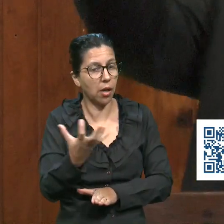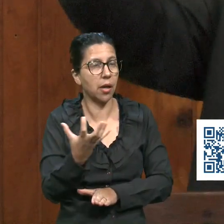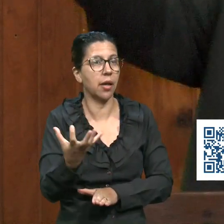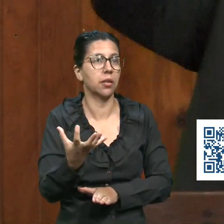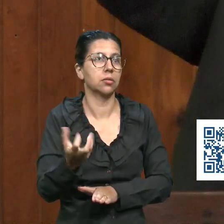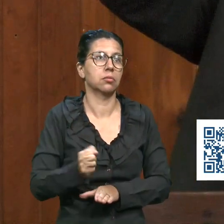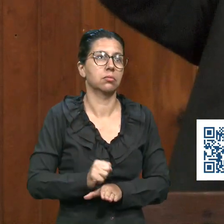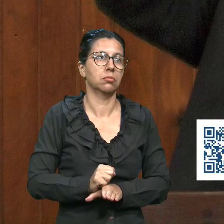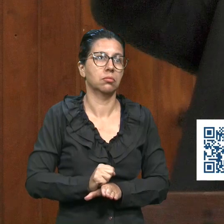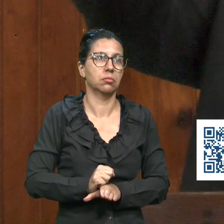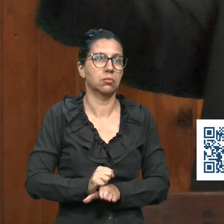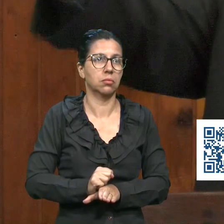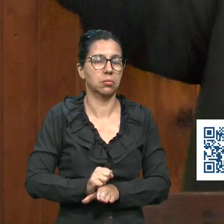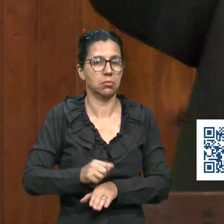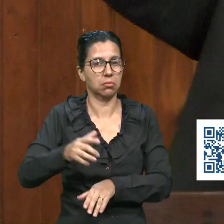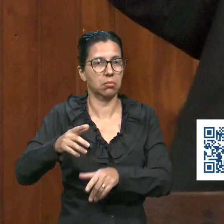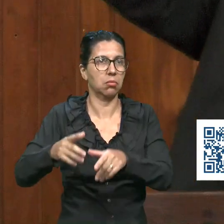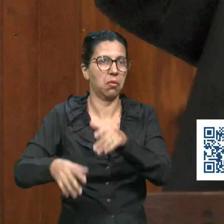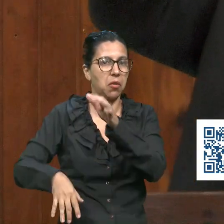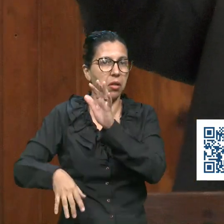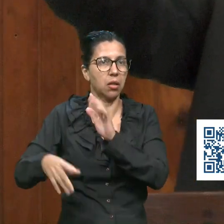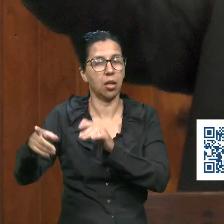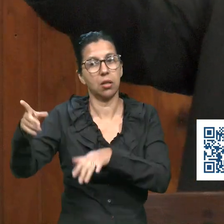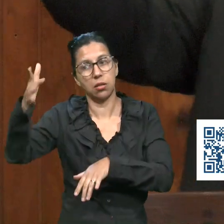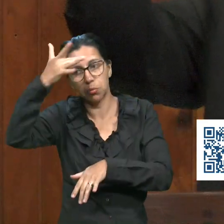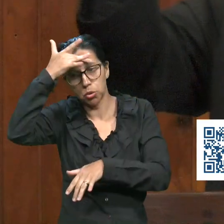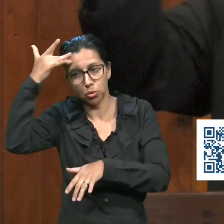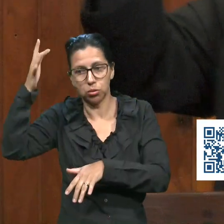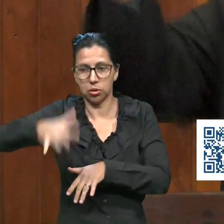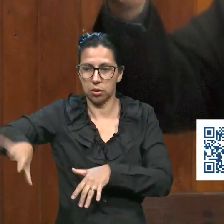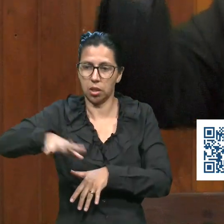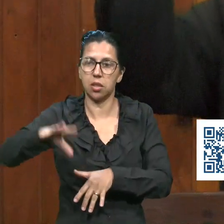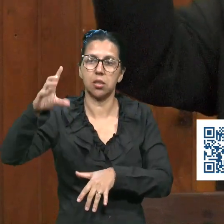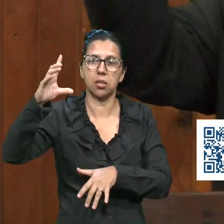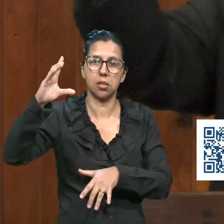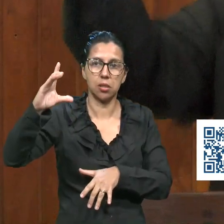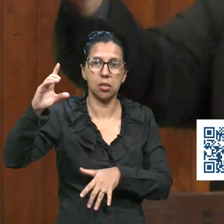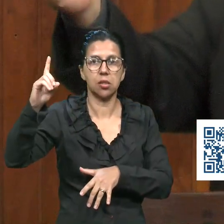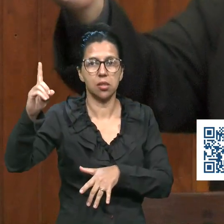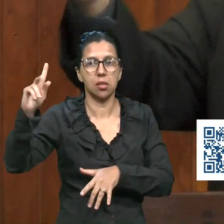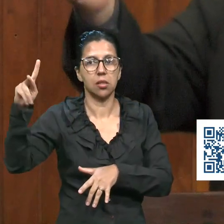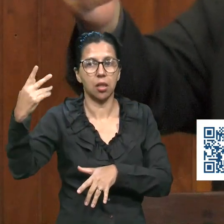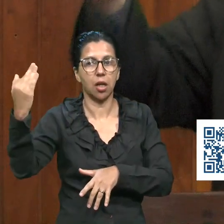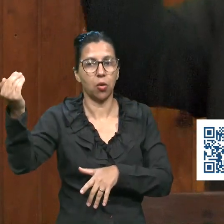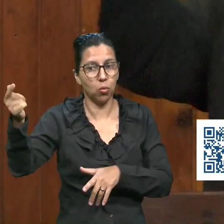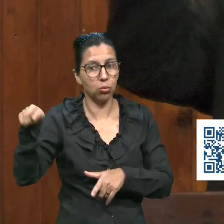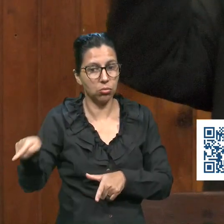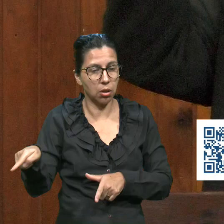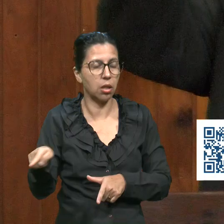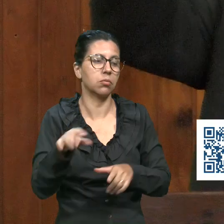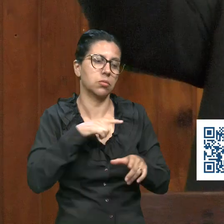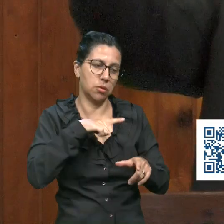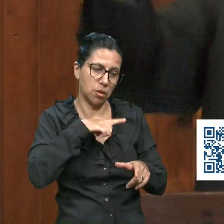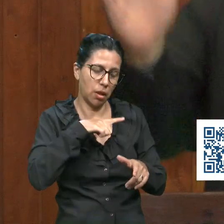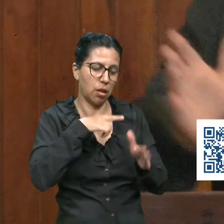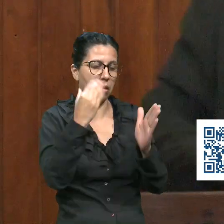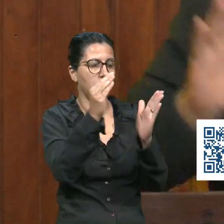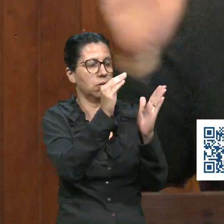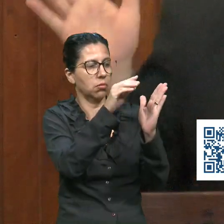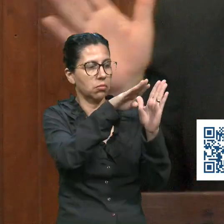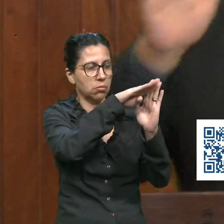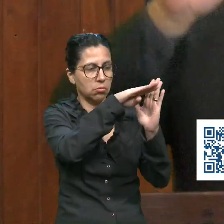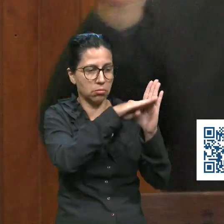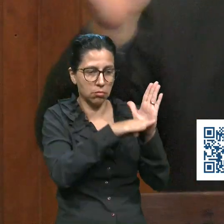não façam politicagem com os moradores do CDHU, porque existia um processo em andamento. Estava o deputado Emídio, não estou